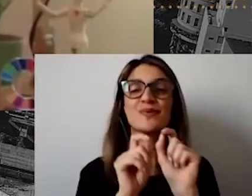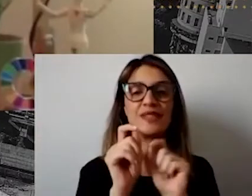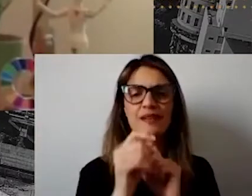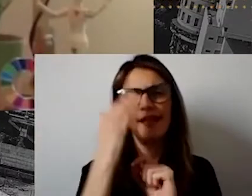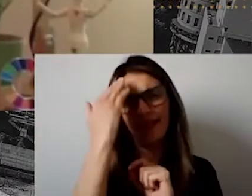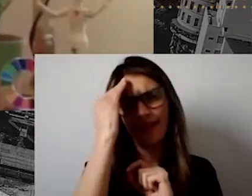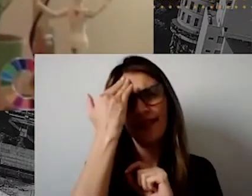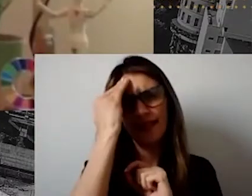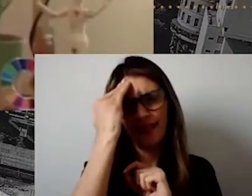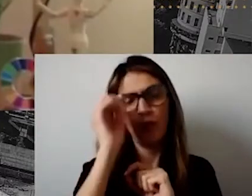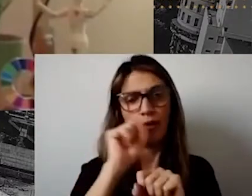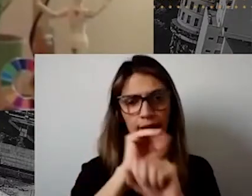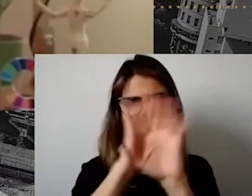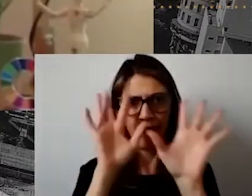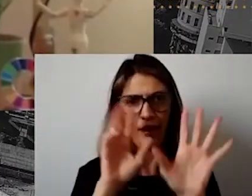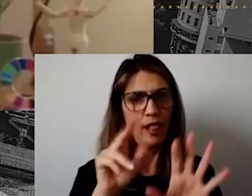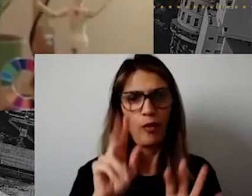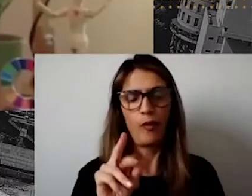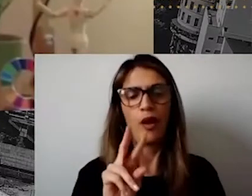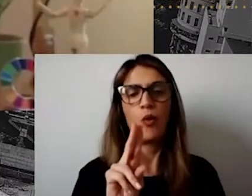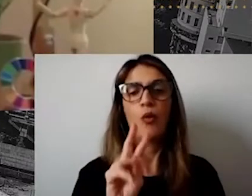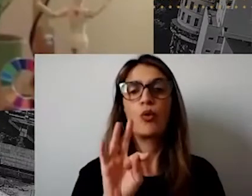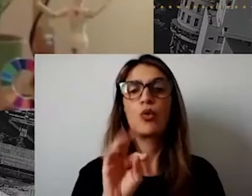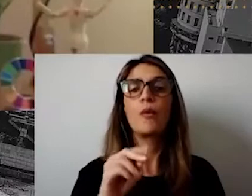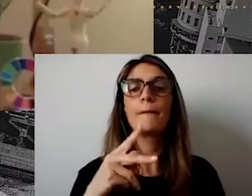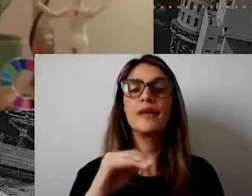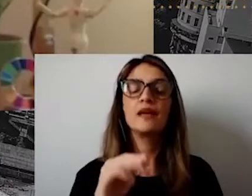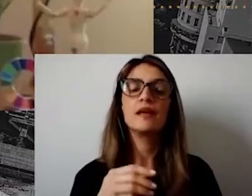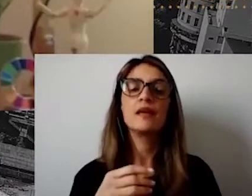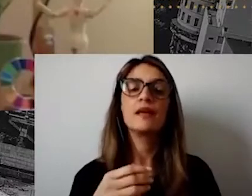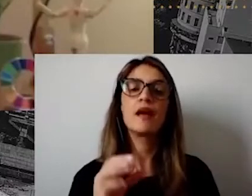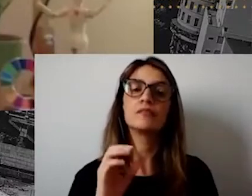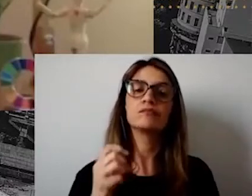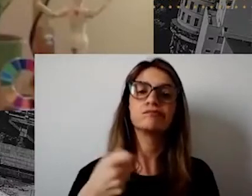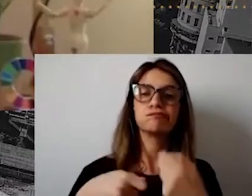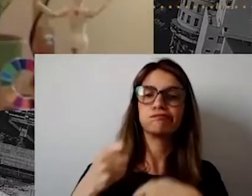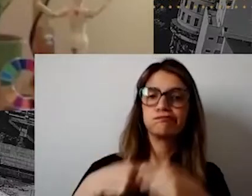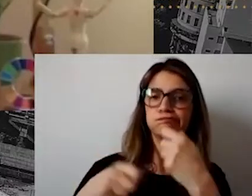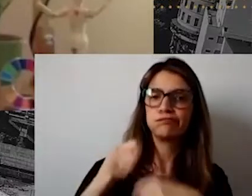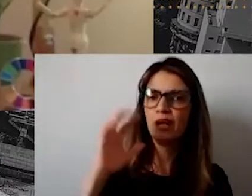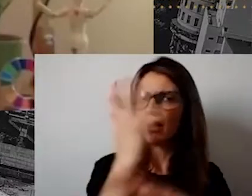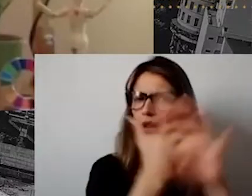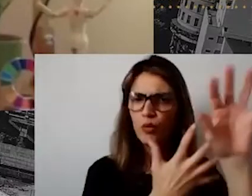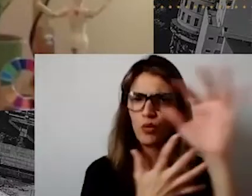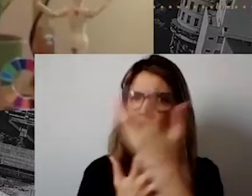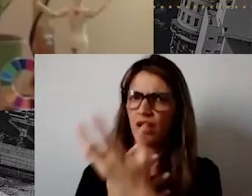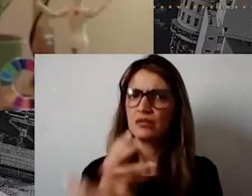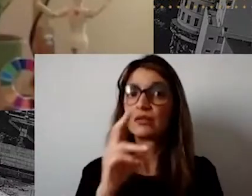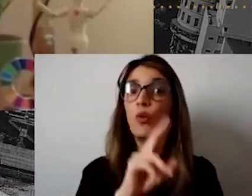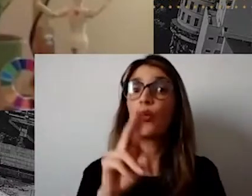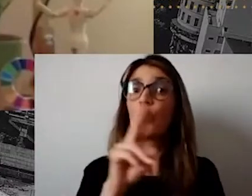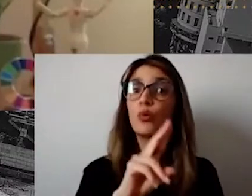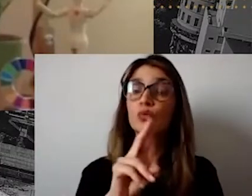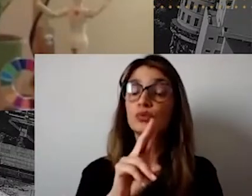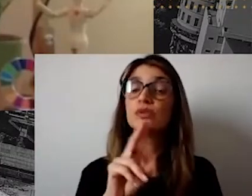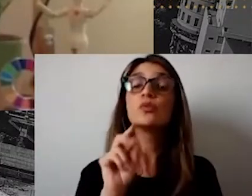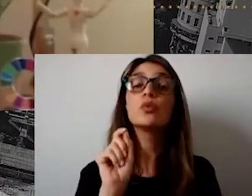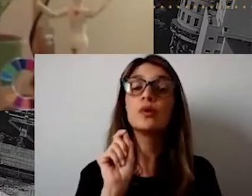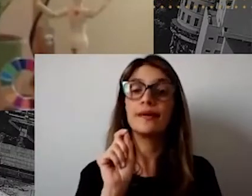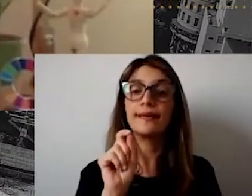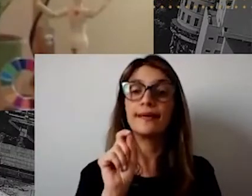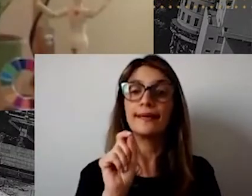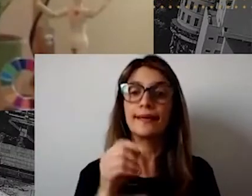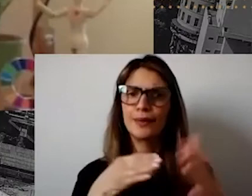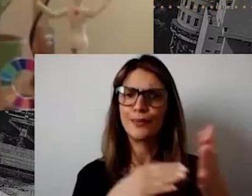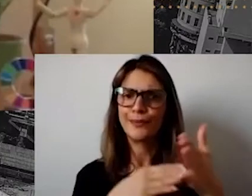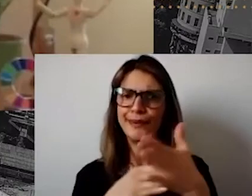é utopia viver em uma economia em que os recursos naturais sejam usados dentro dos seus limites e que